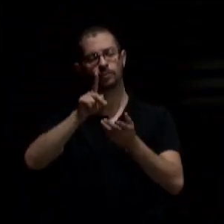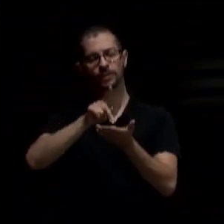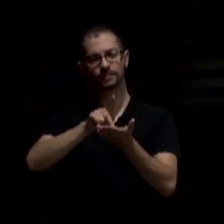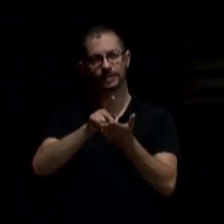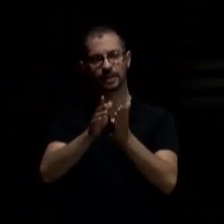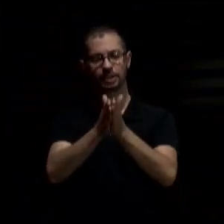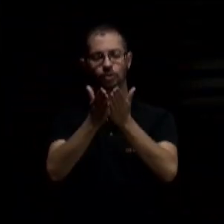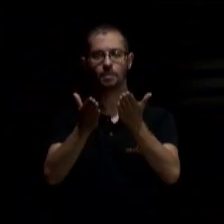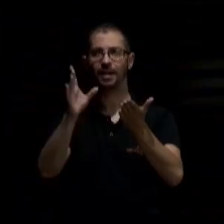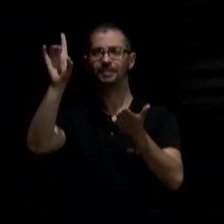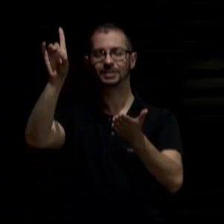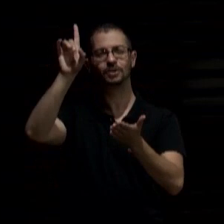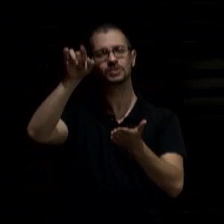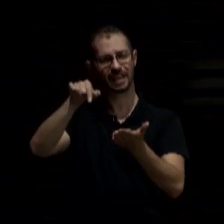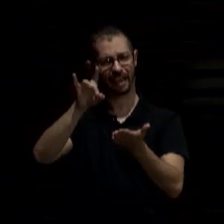palavra é a verdade.